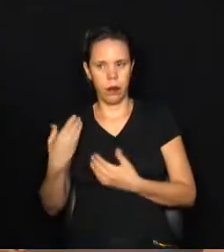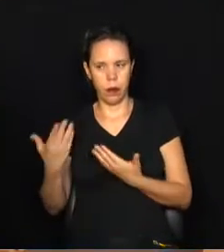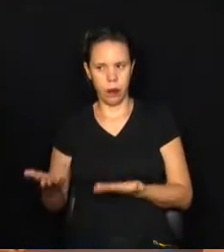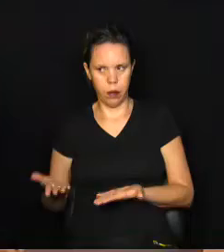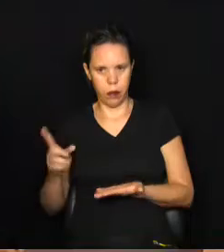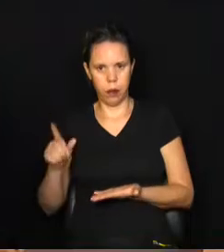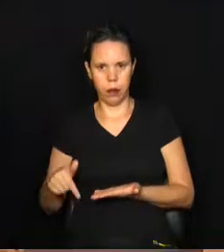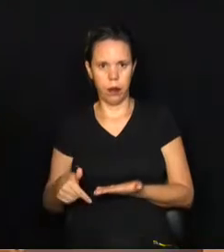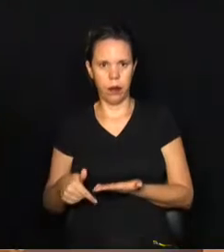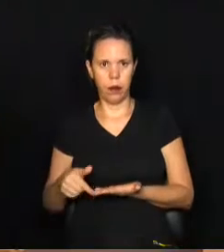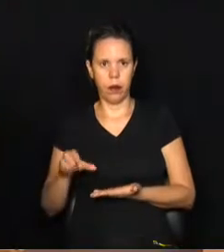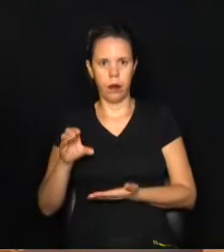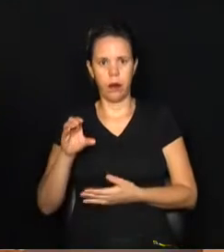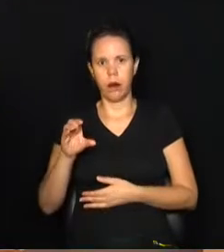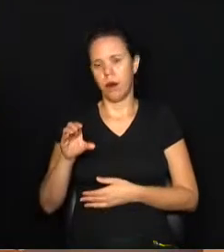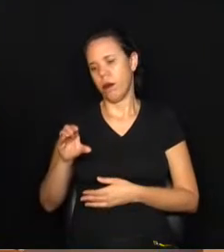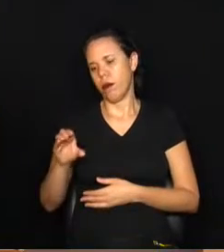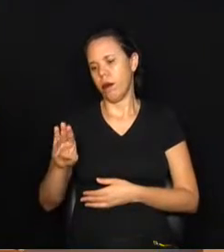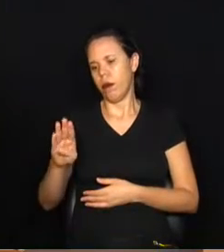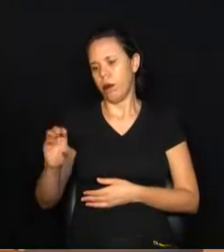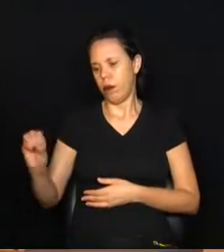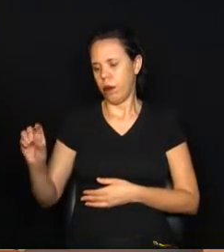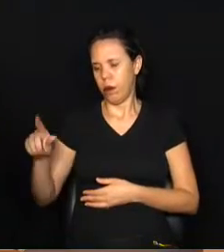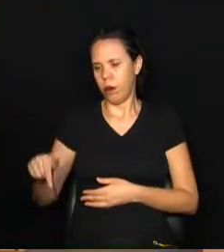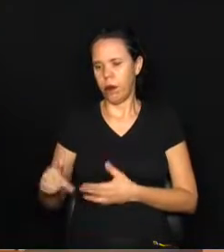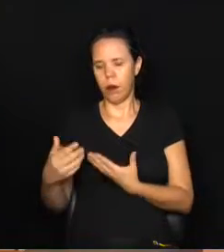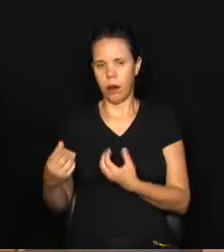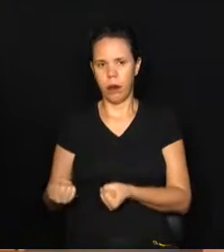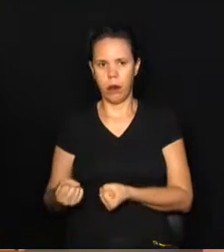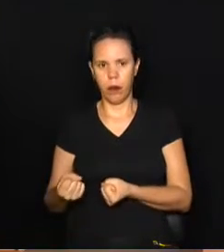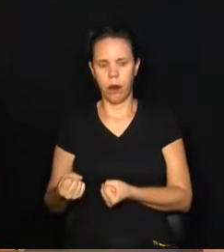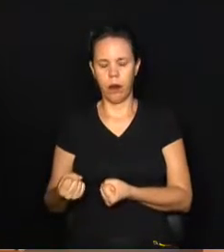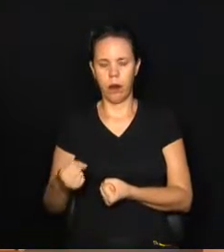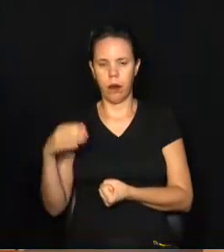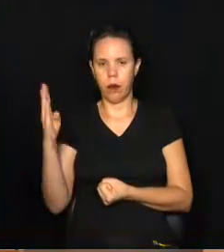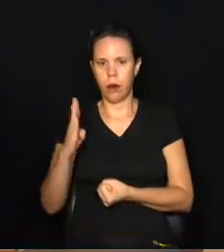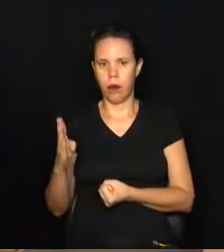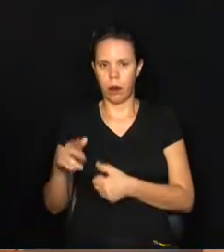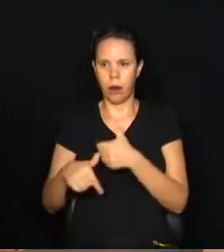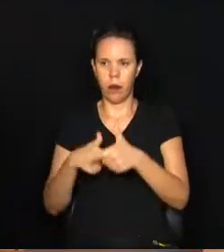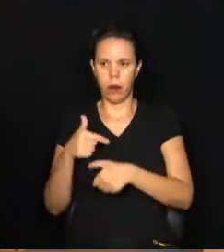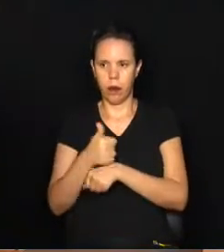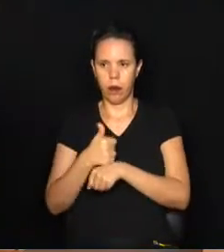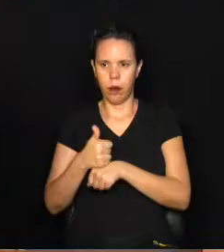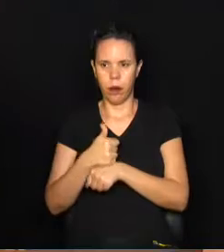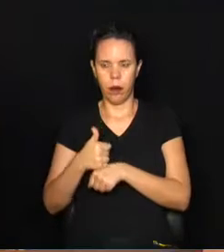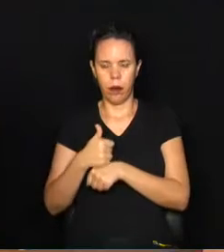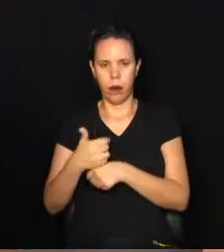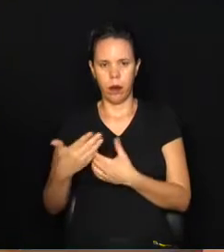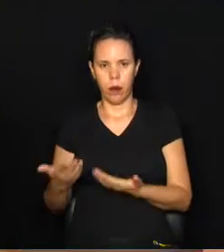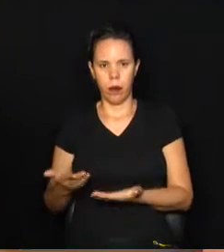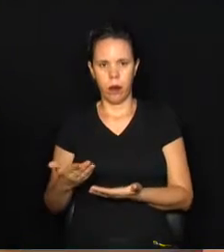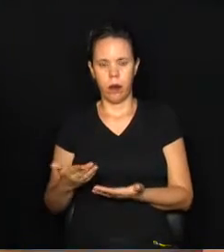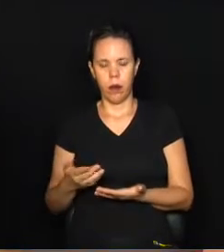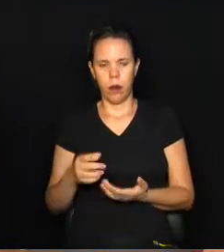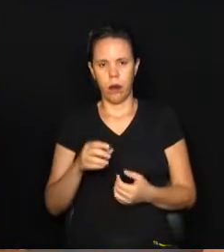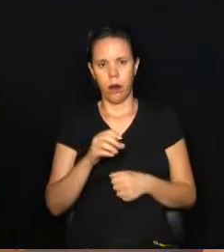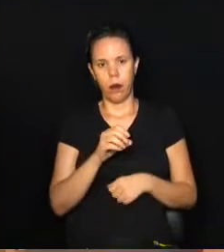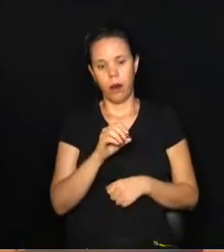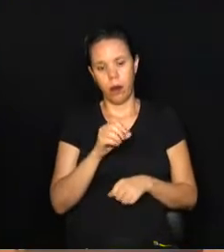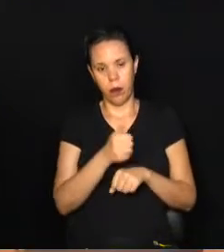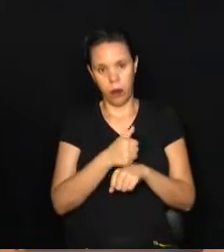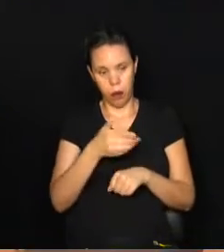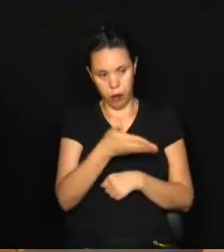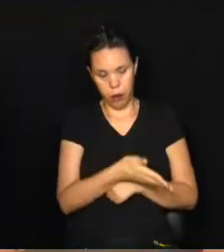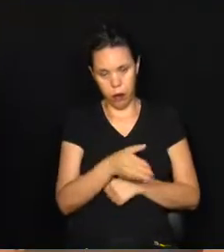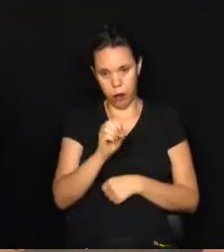né, no CBO do bem, né, o classificador brasileiro de ocupações, o optometrista está ali